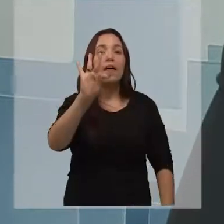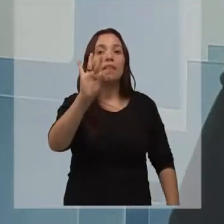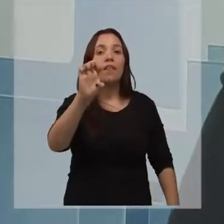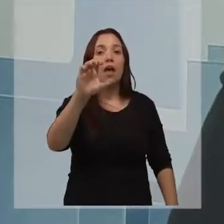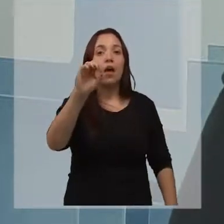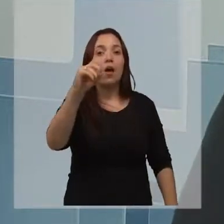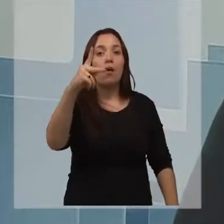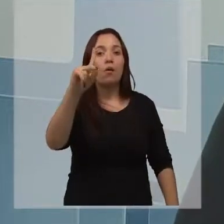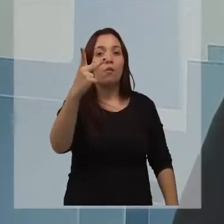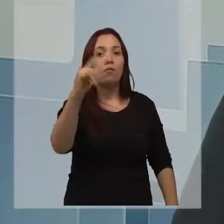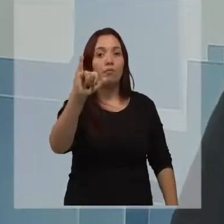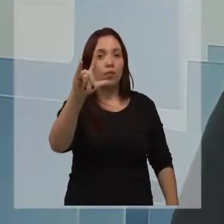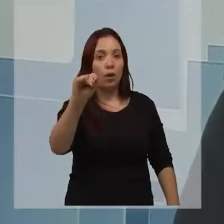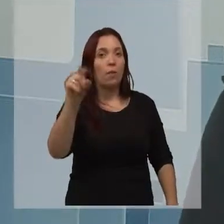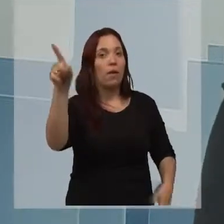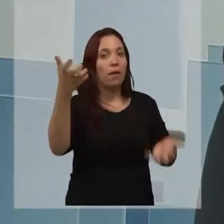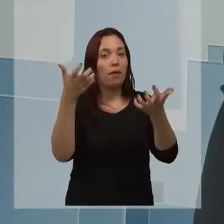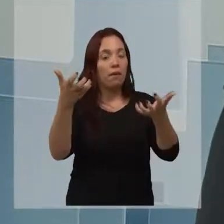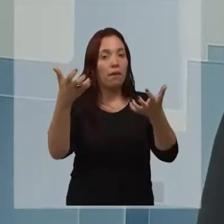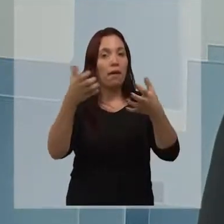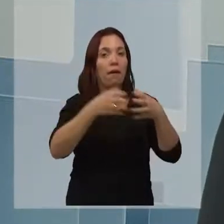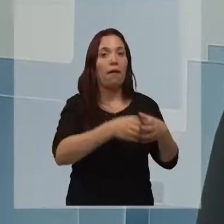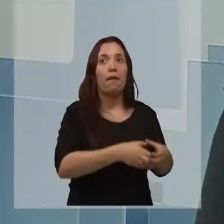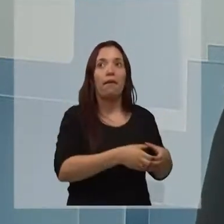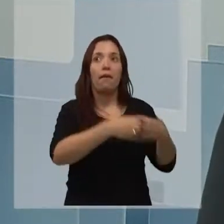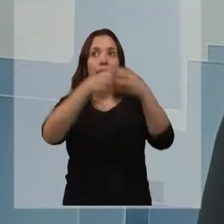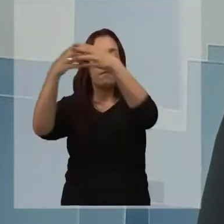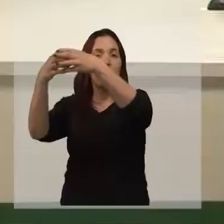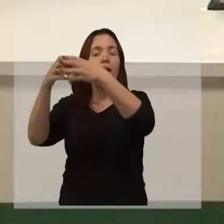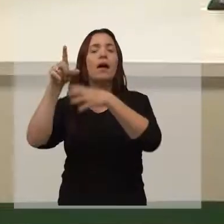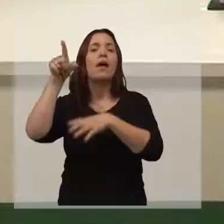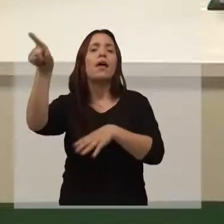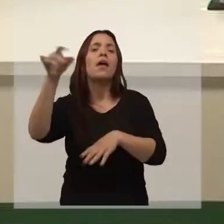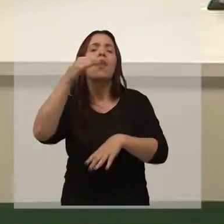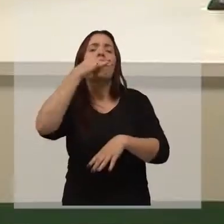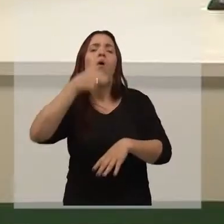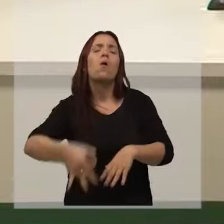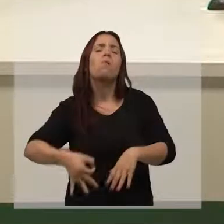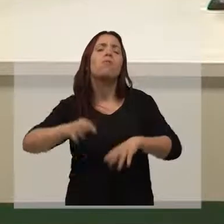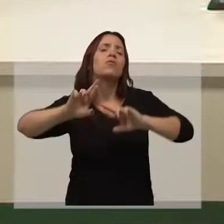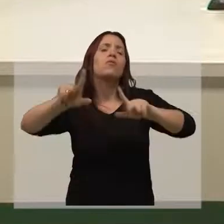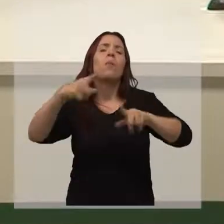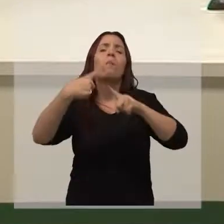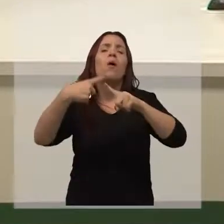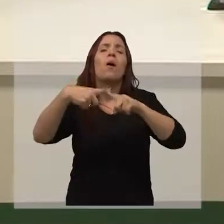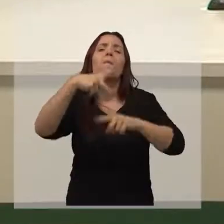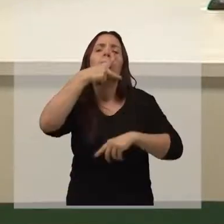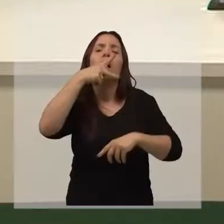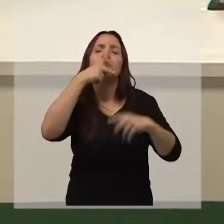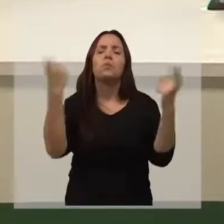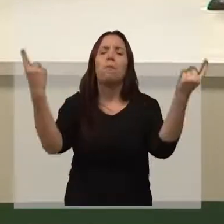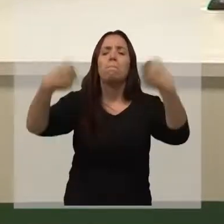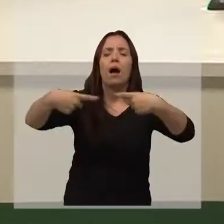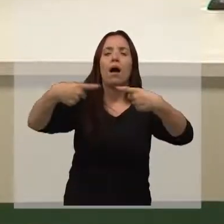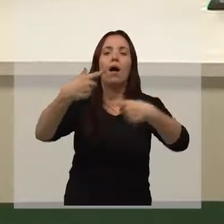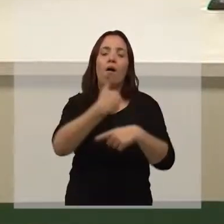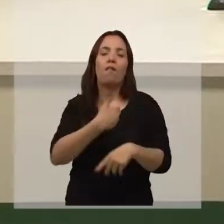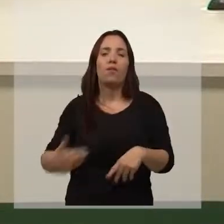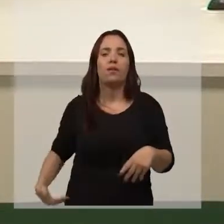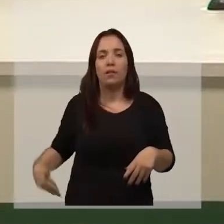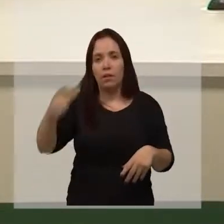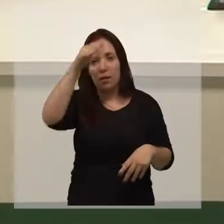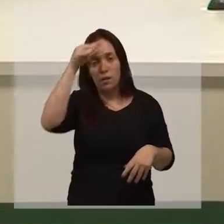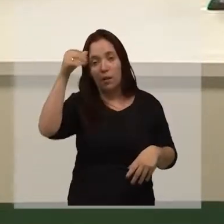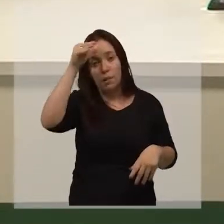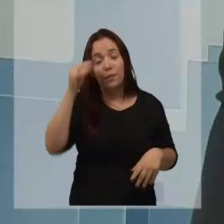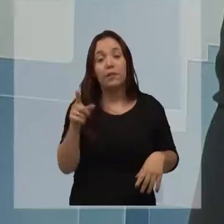retirar. O general Teófilo tem a visão política, foi claro, governador, né? Então tem a visão política. Qual é a visão do general Teófilo? No meu entender,